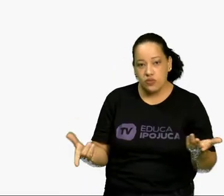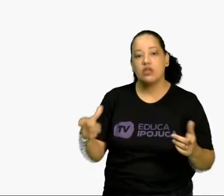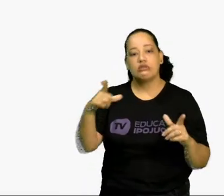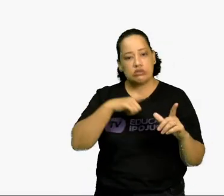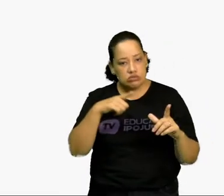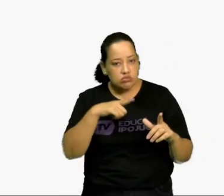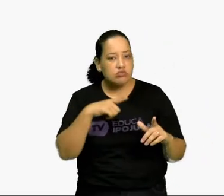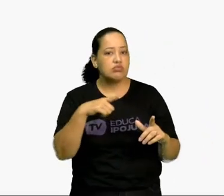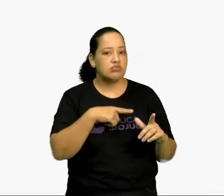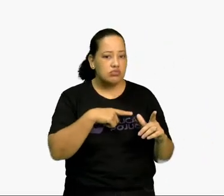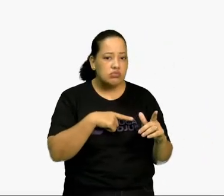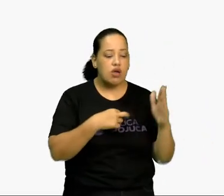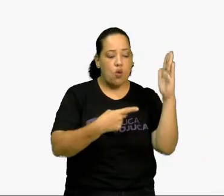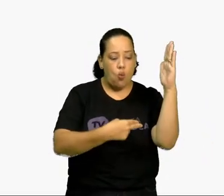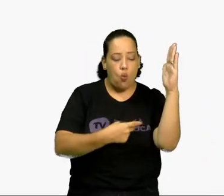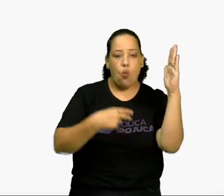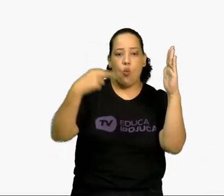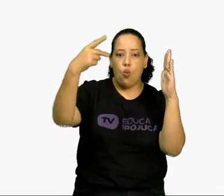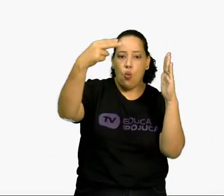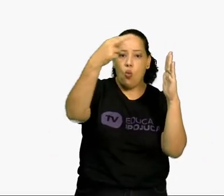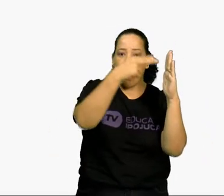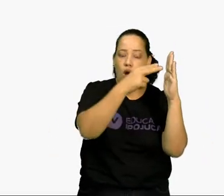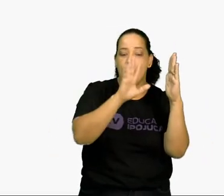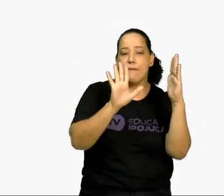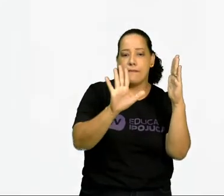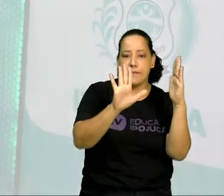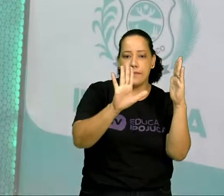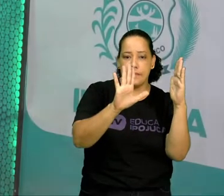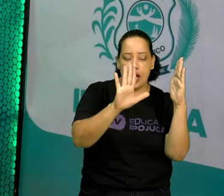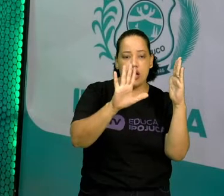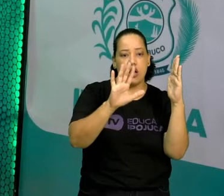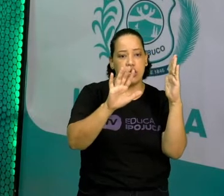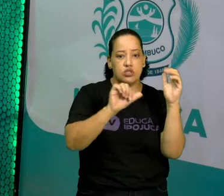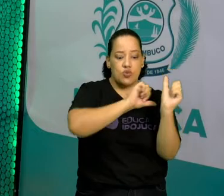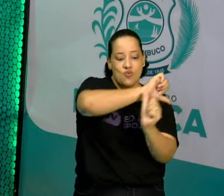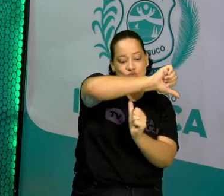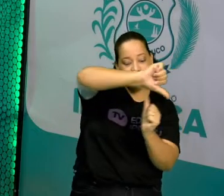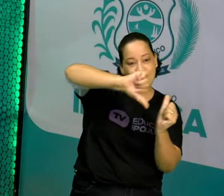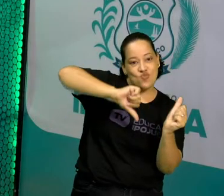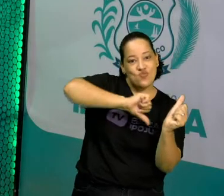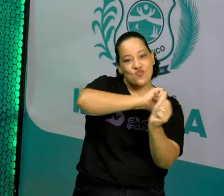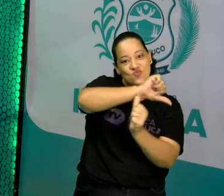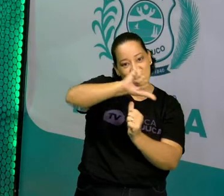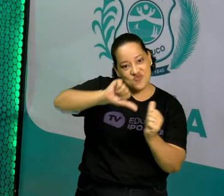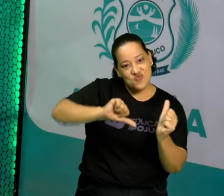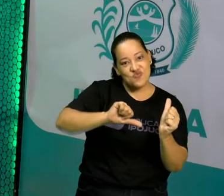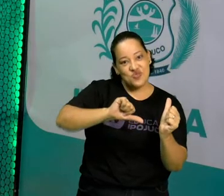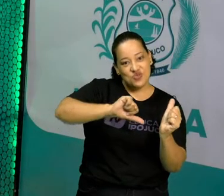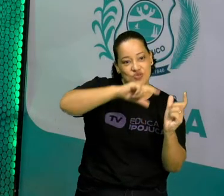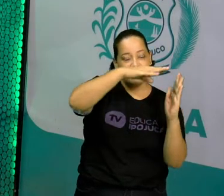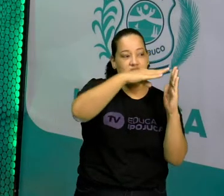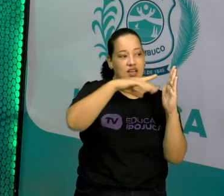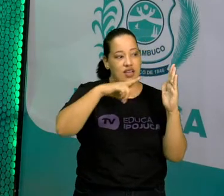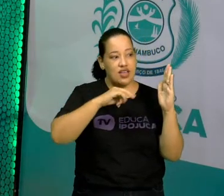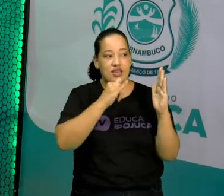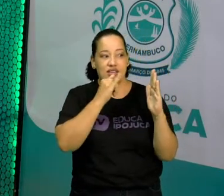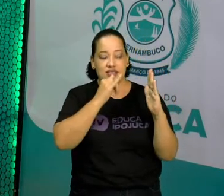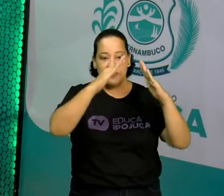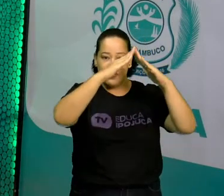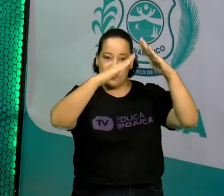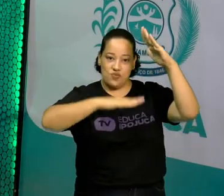que eu esteja mesmo meninas podem o triângulo está uma posição diferente